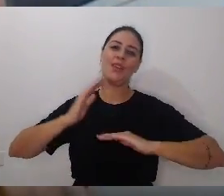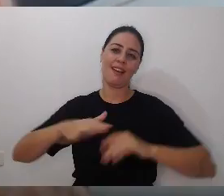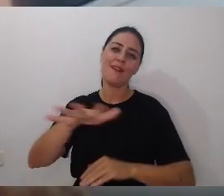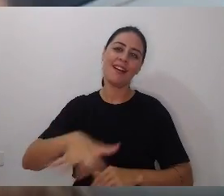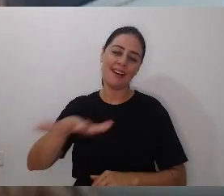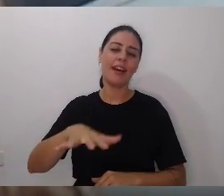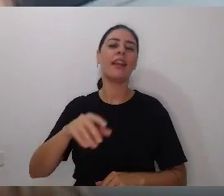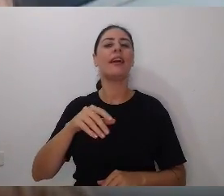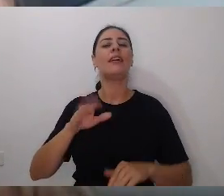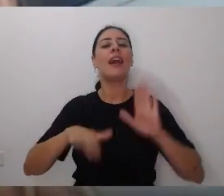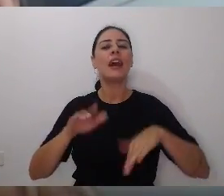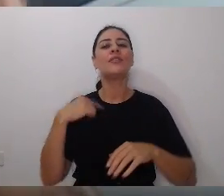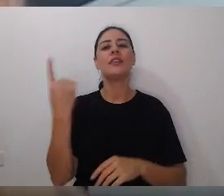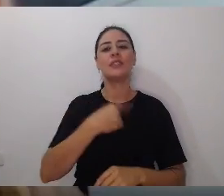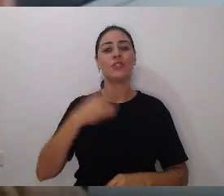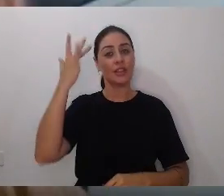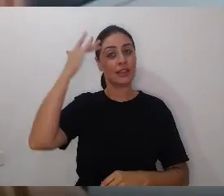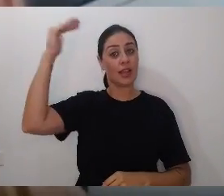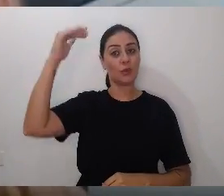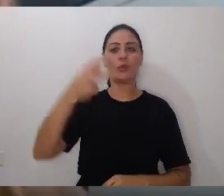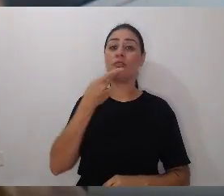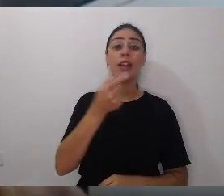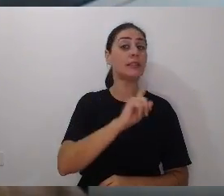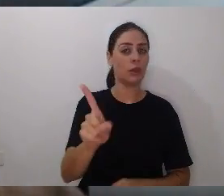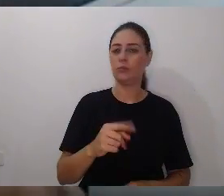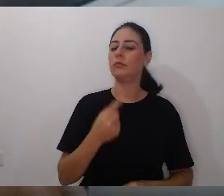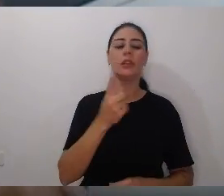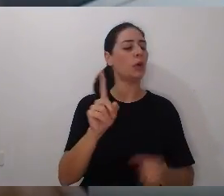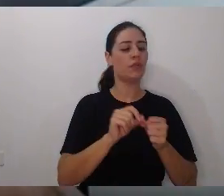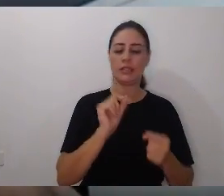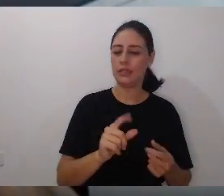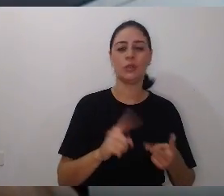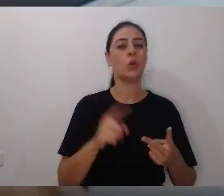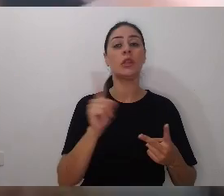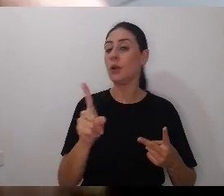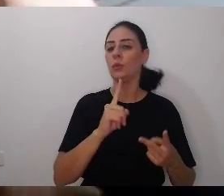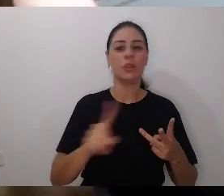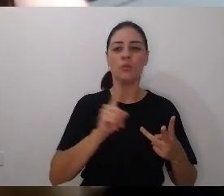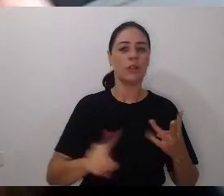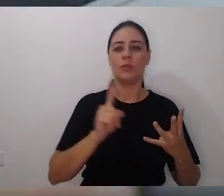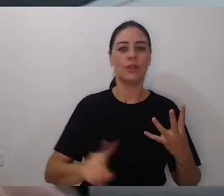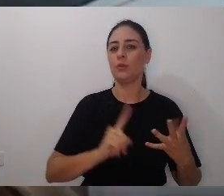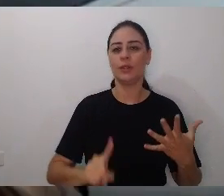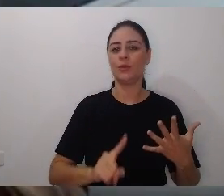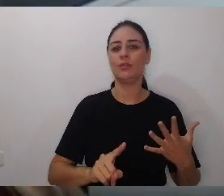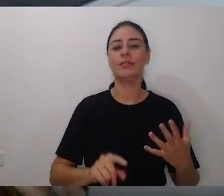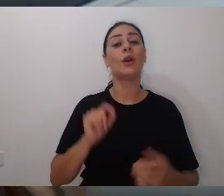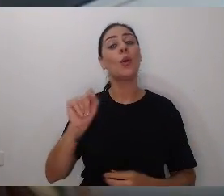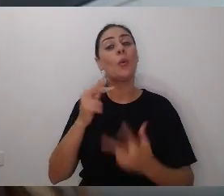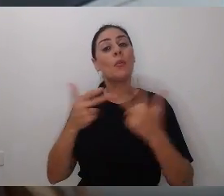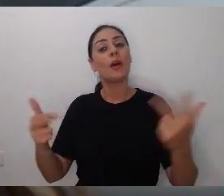coisas, né? E aí, outra coisa, Luísa, que eu gostaria que você reforçasse também, enquanto profissional da